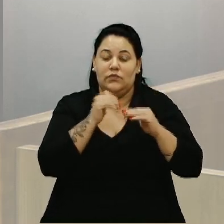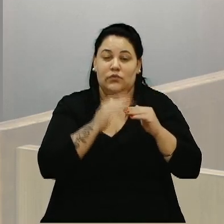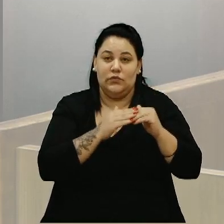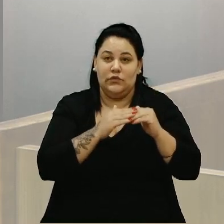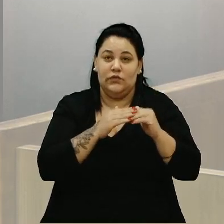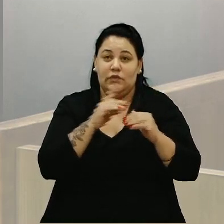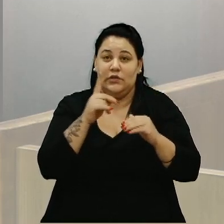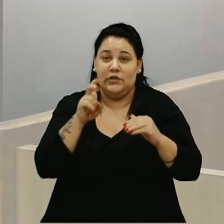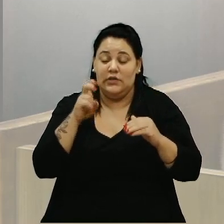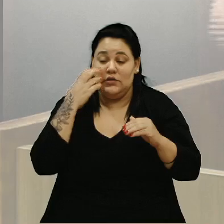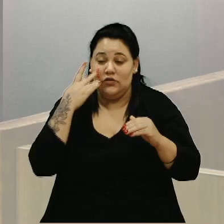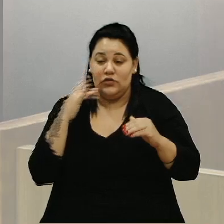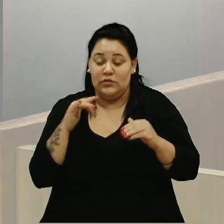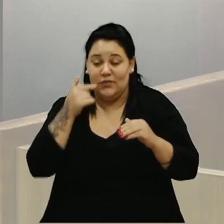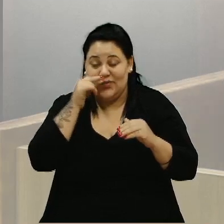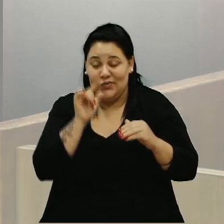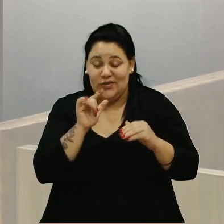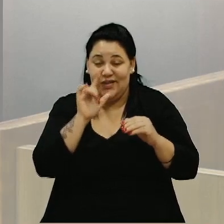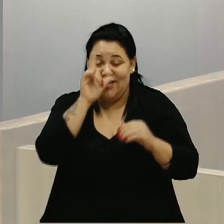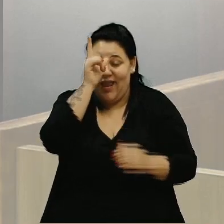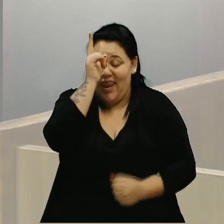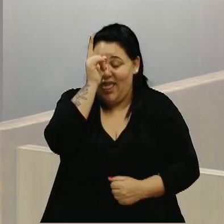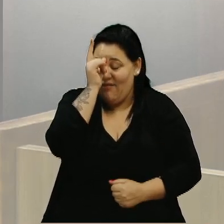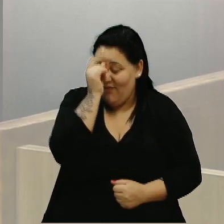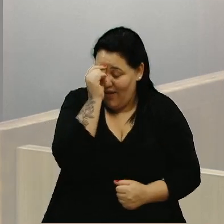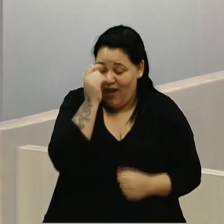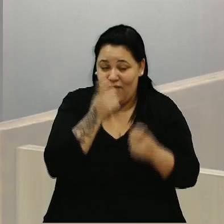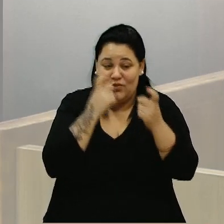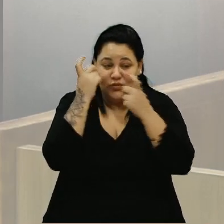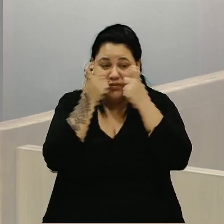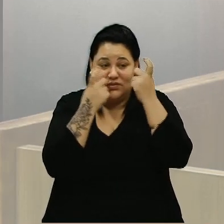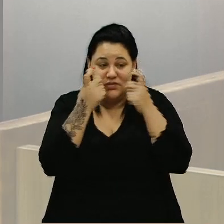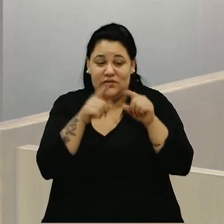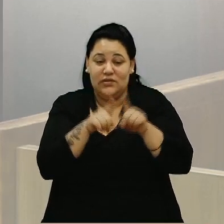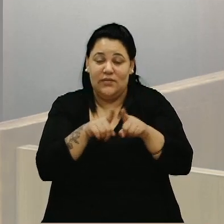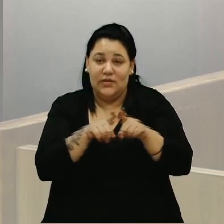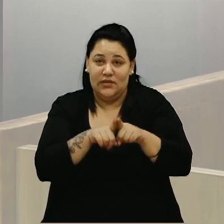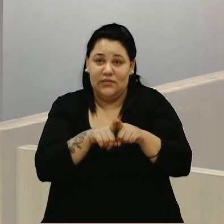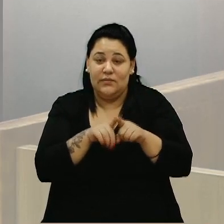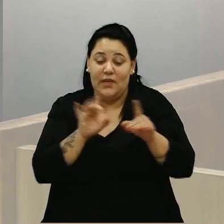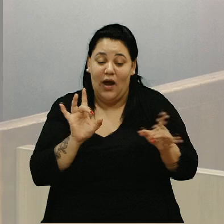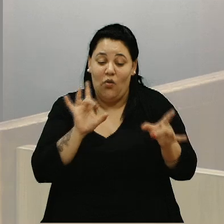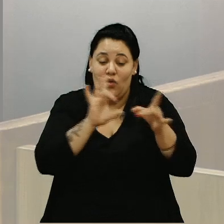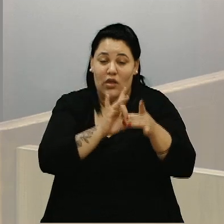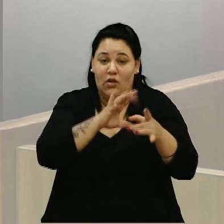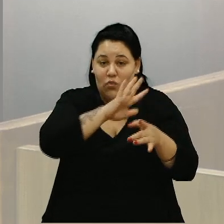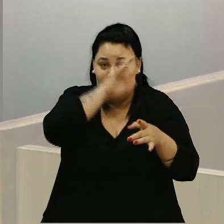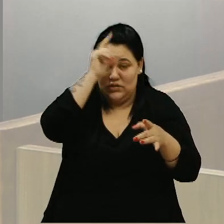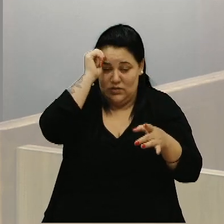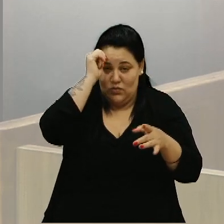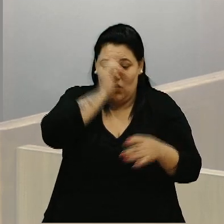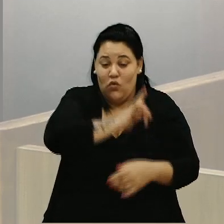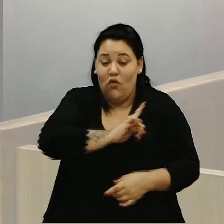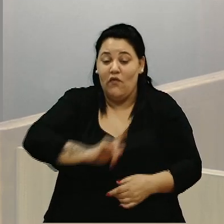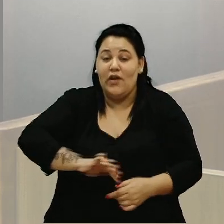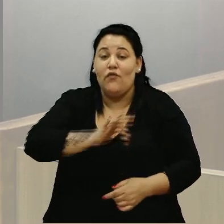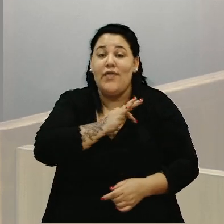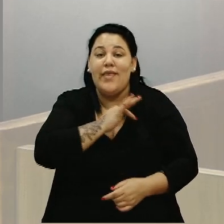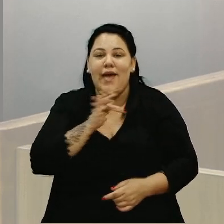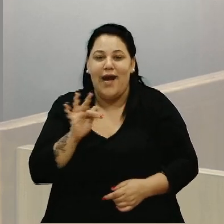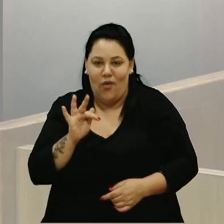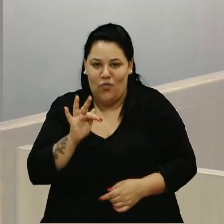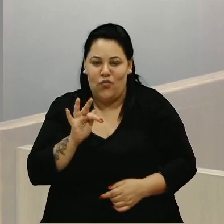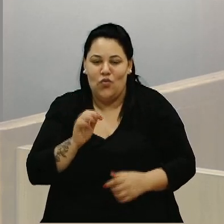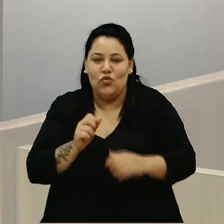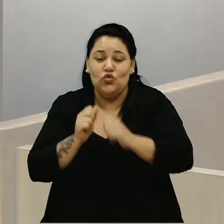poder amenizar essa preocupação, para ligar esses municípios. O governo federal,